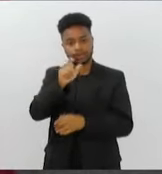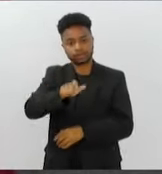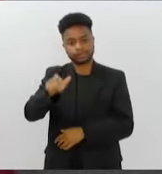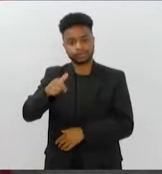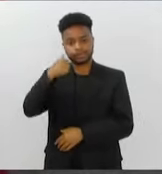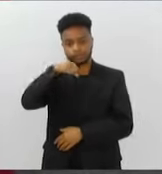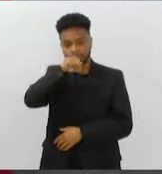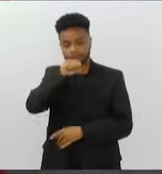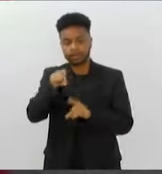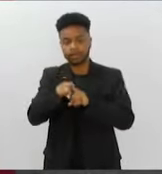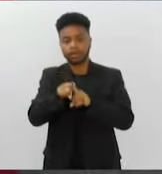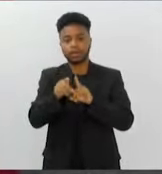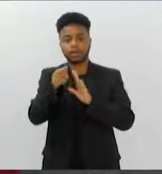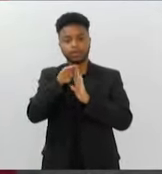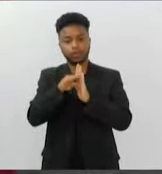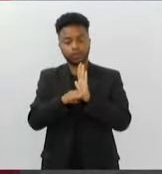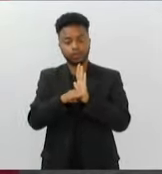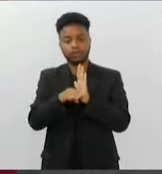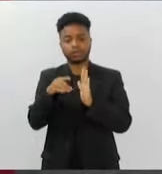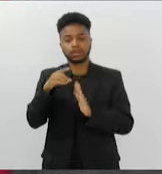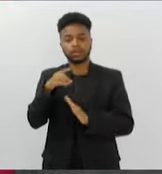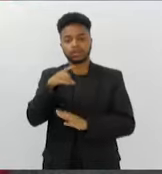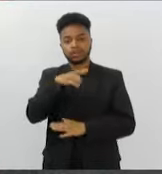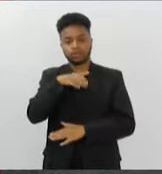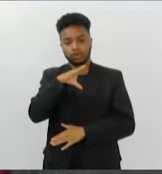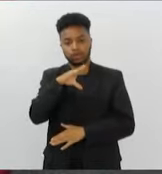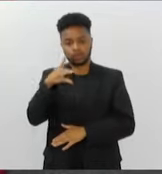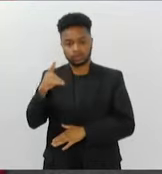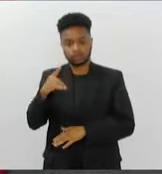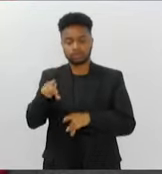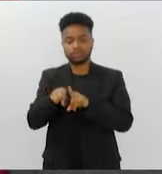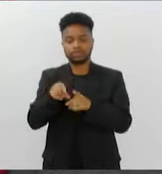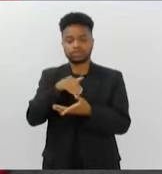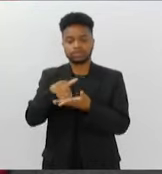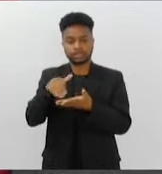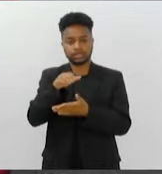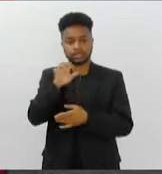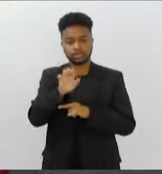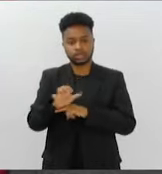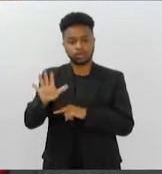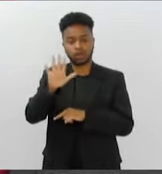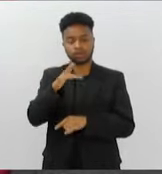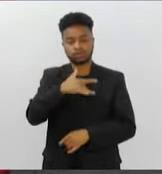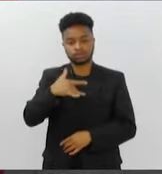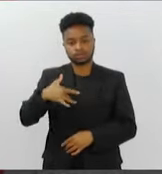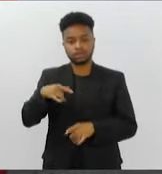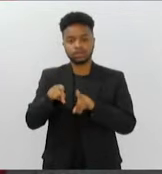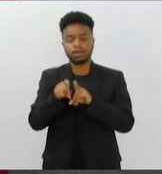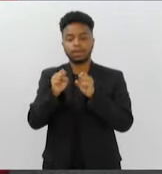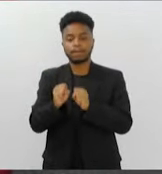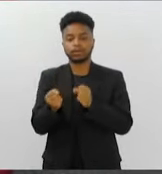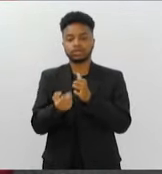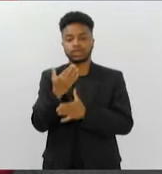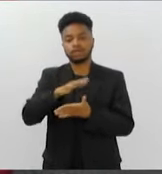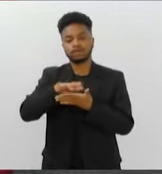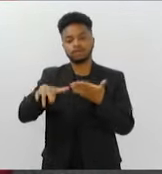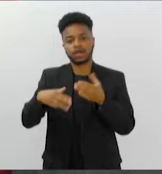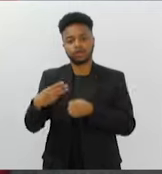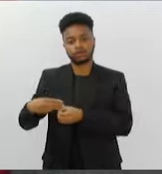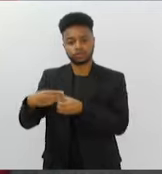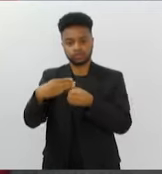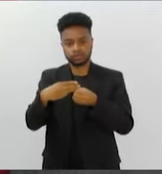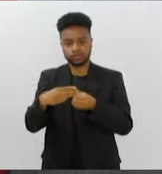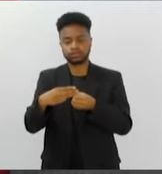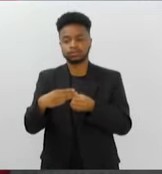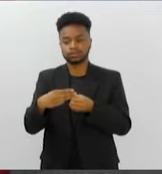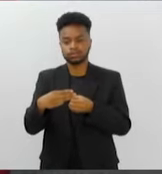E o programa será coordenado, né, por uma Secretaria de Estado da Saúde e poderá ser implementado em vários municípios, com